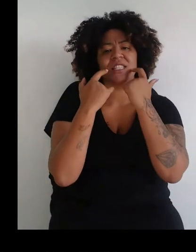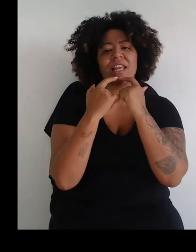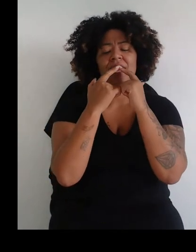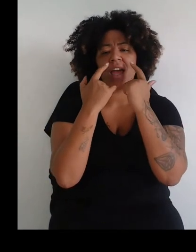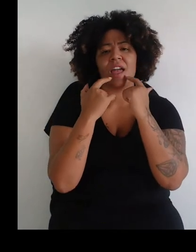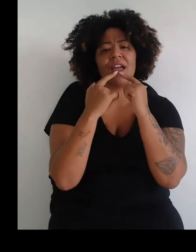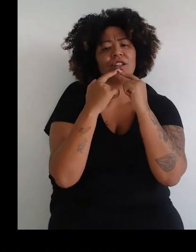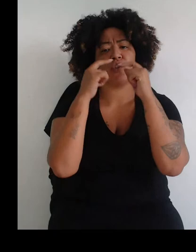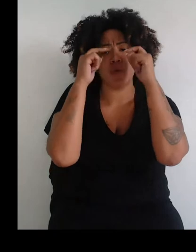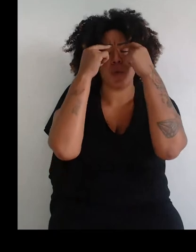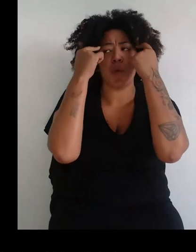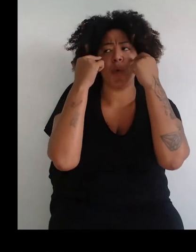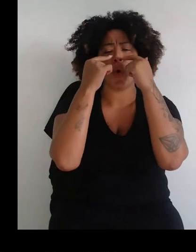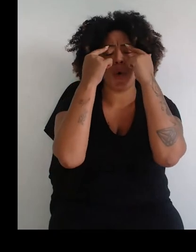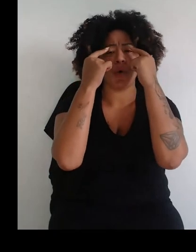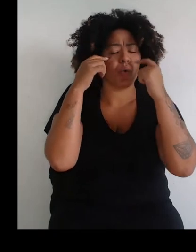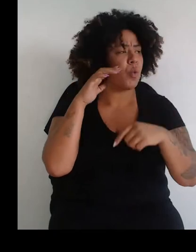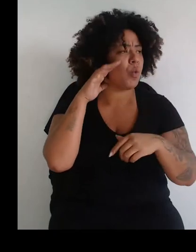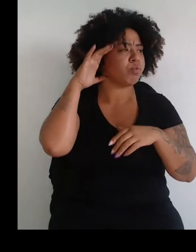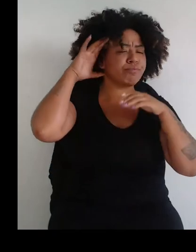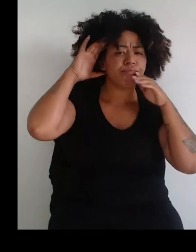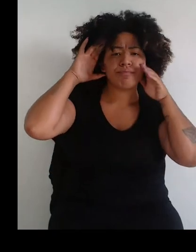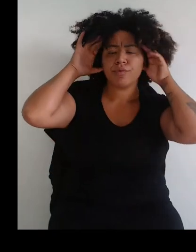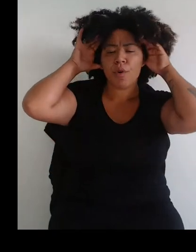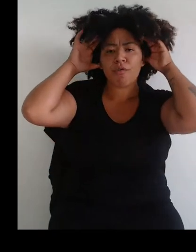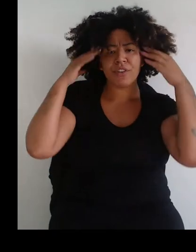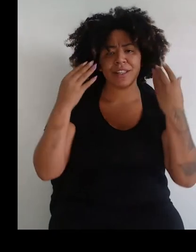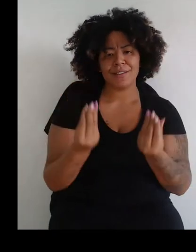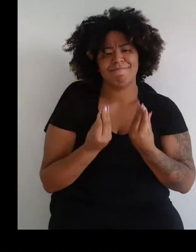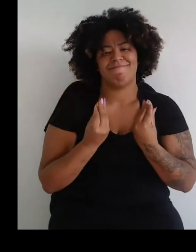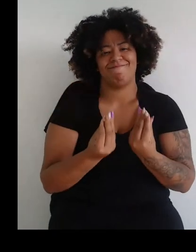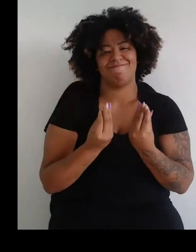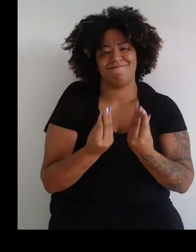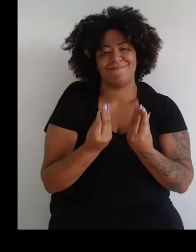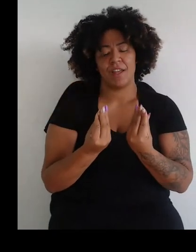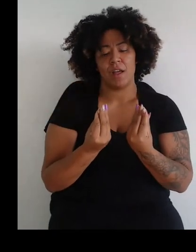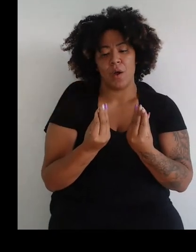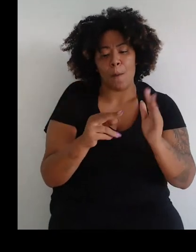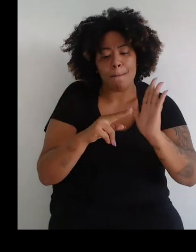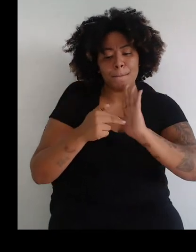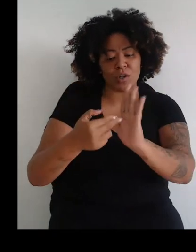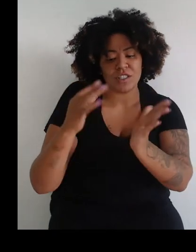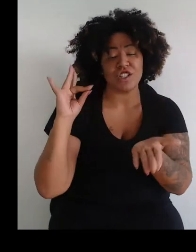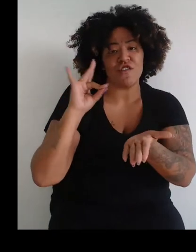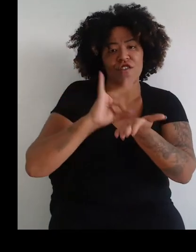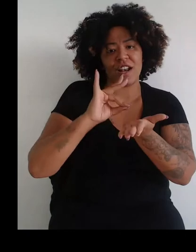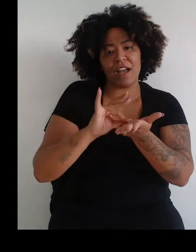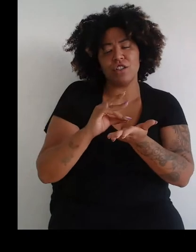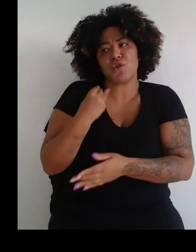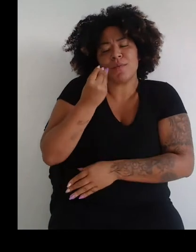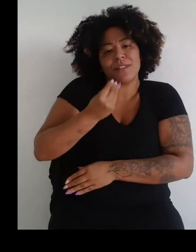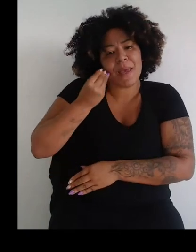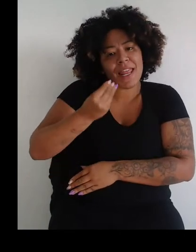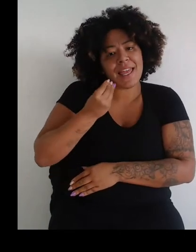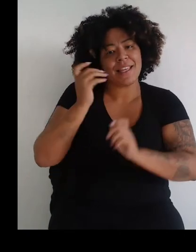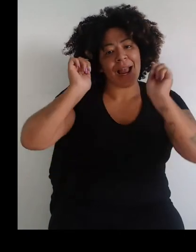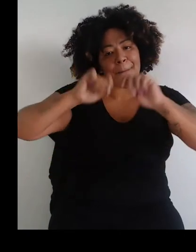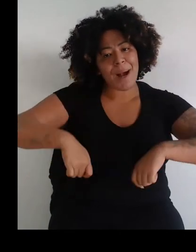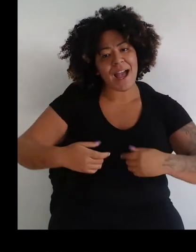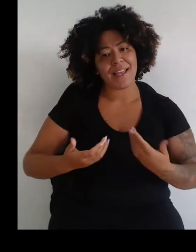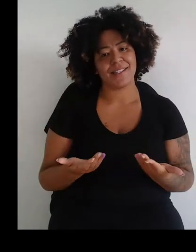nariz é tentador relacionar essas telas com a experiência do próprio bacon nas ruas de Londres